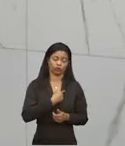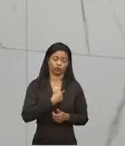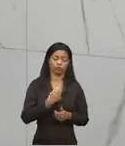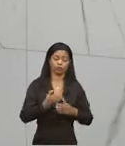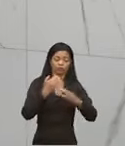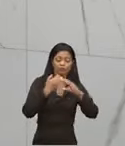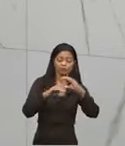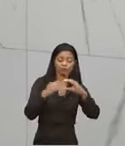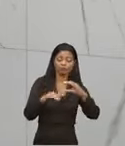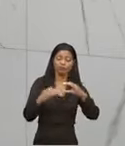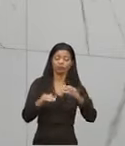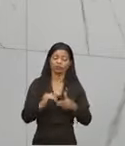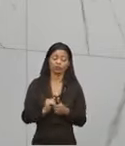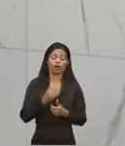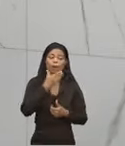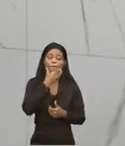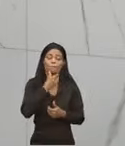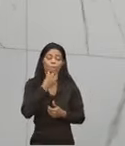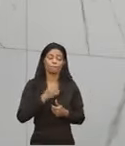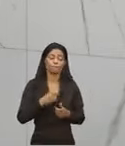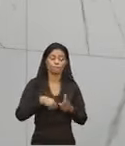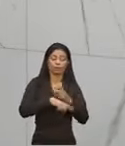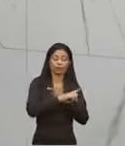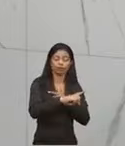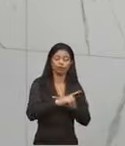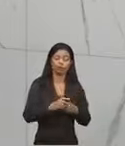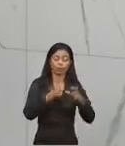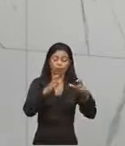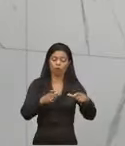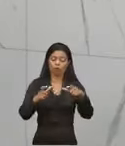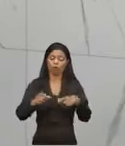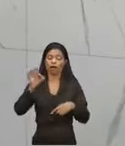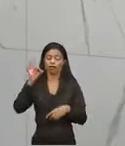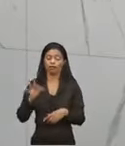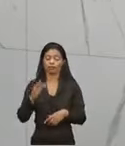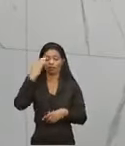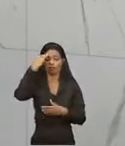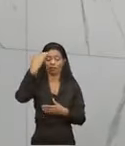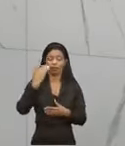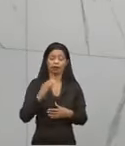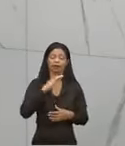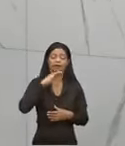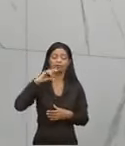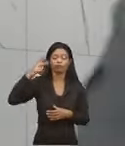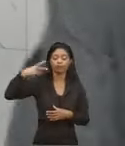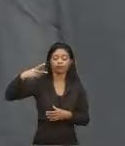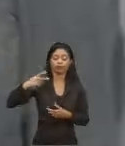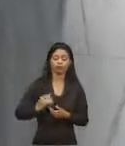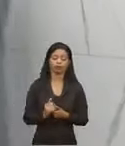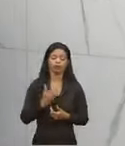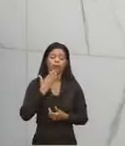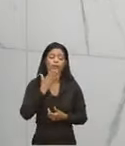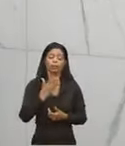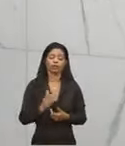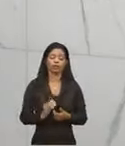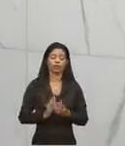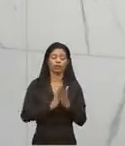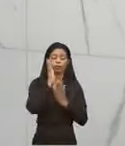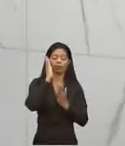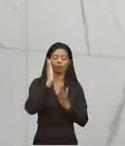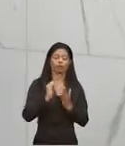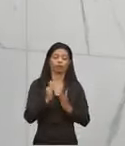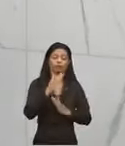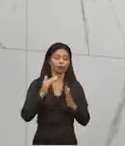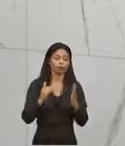que está precisando do medicamento, para a unidade correta. Então, eu agradeço a casa, a indicação foi aprovada aqui